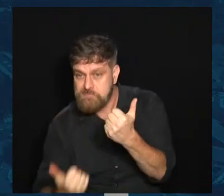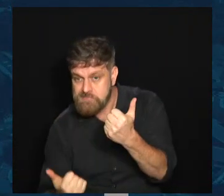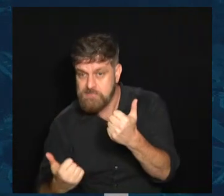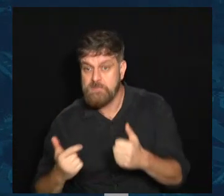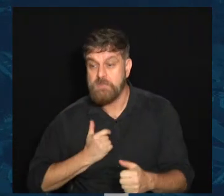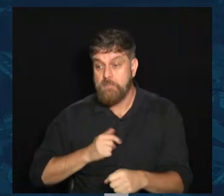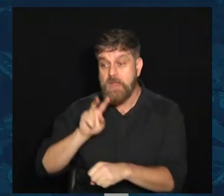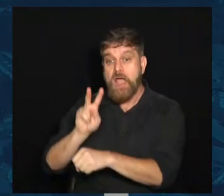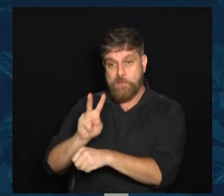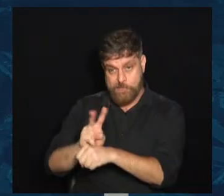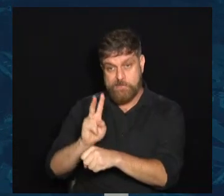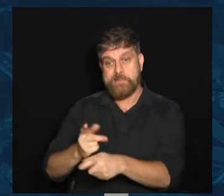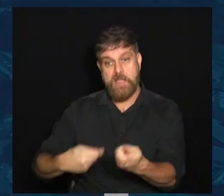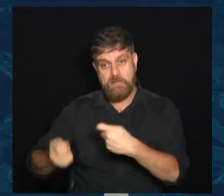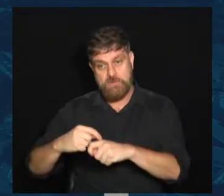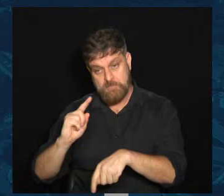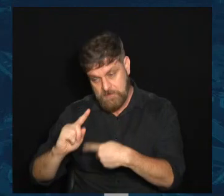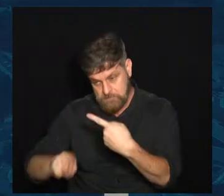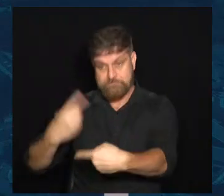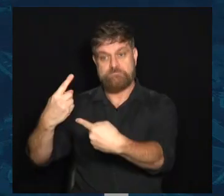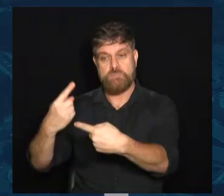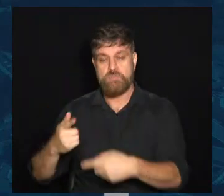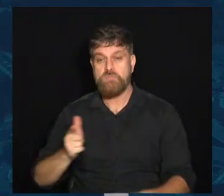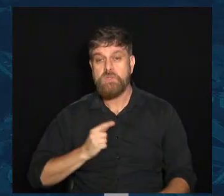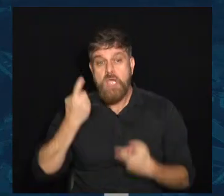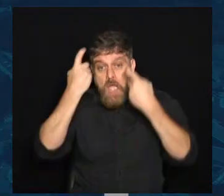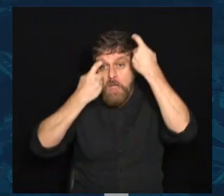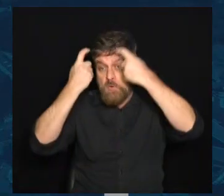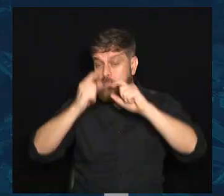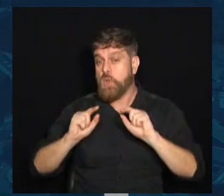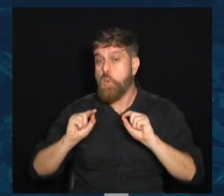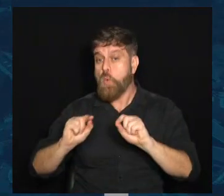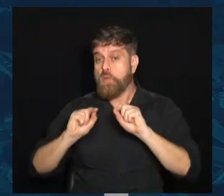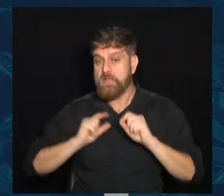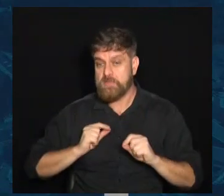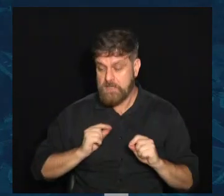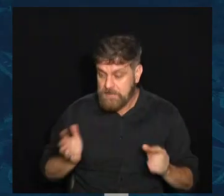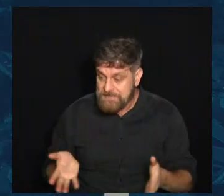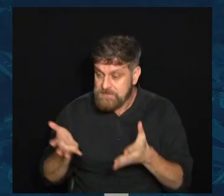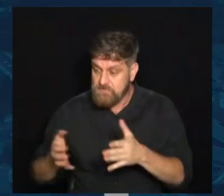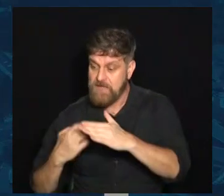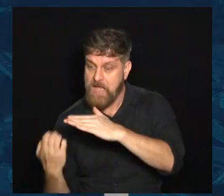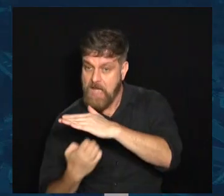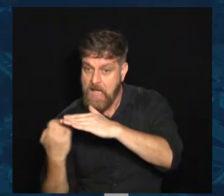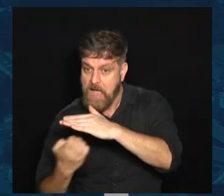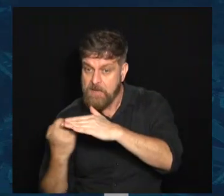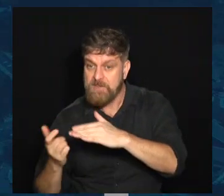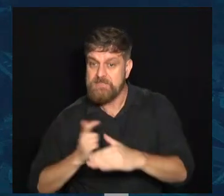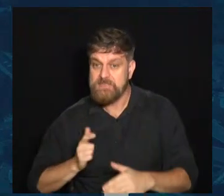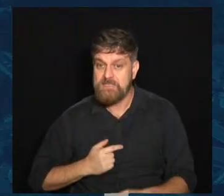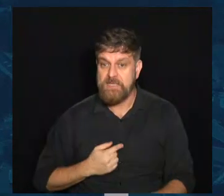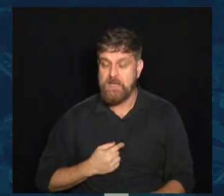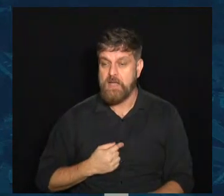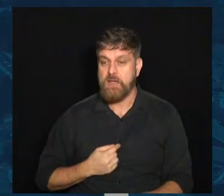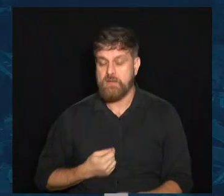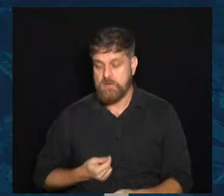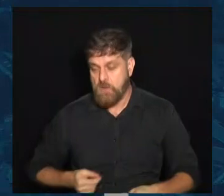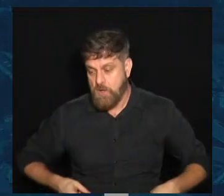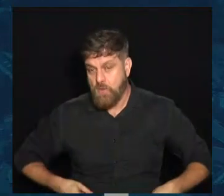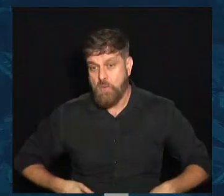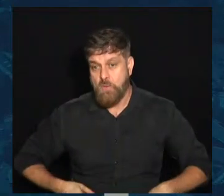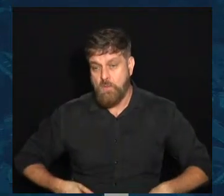de proteger a economia local. A preocupação é oferecer incentivos para as empresas diminuírem os custos e